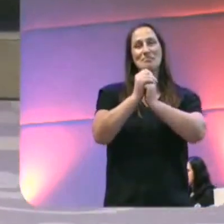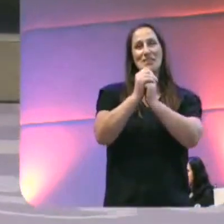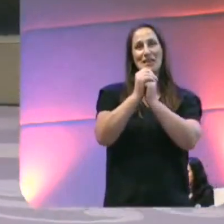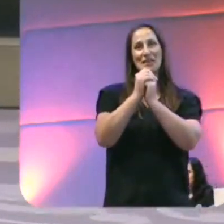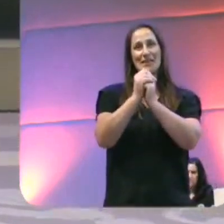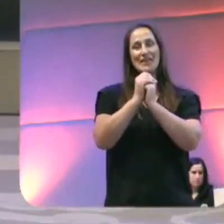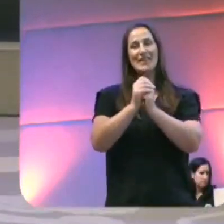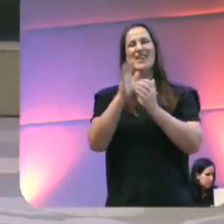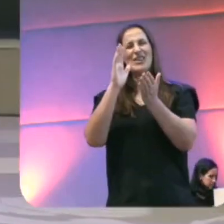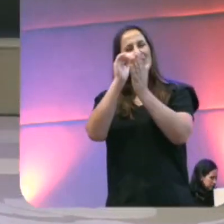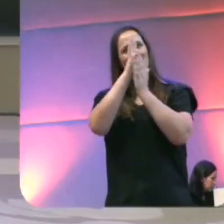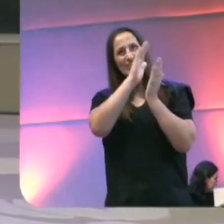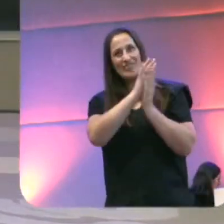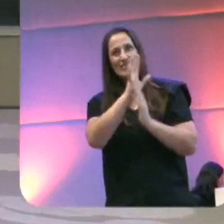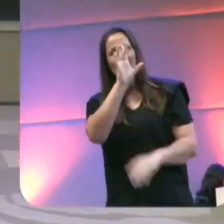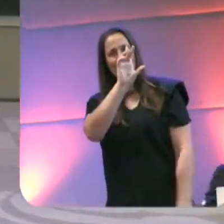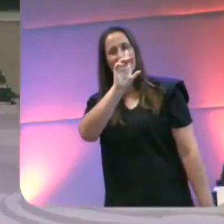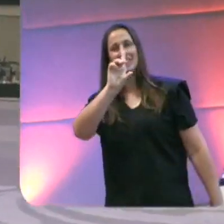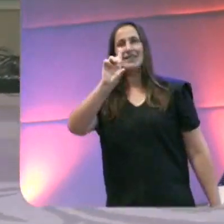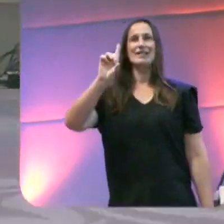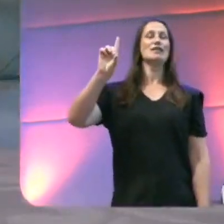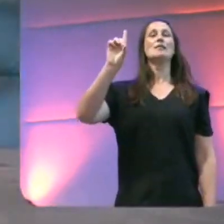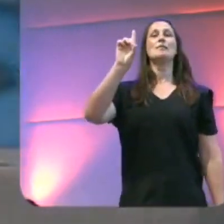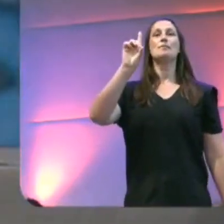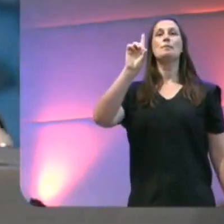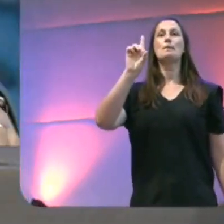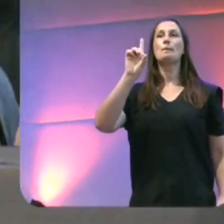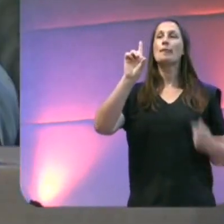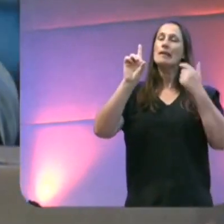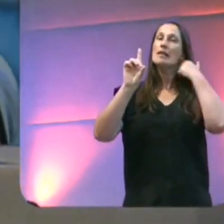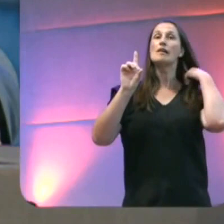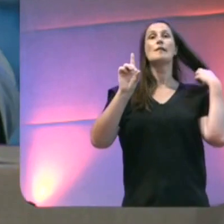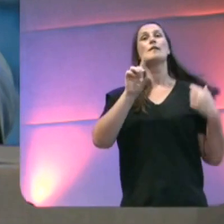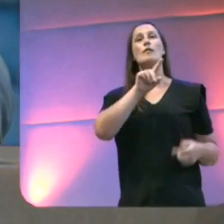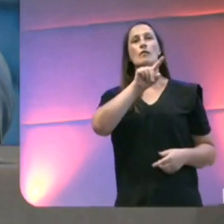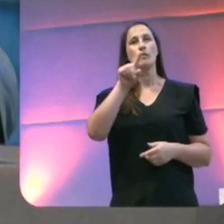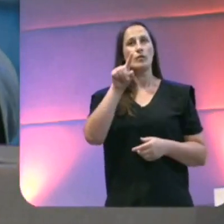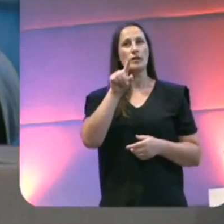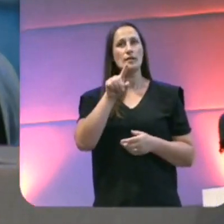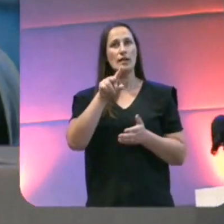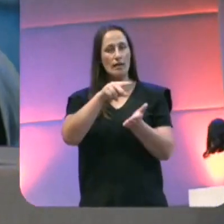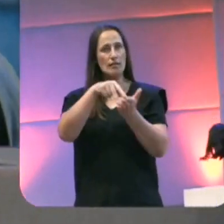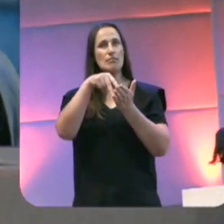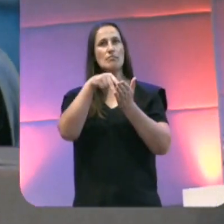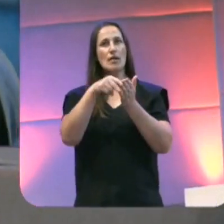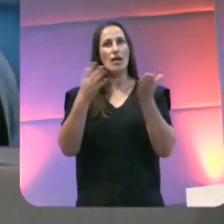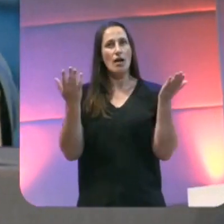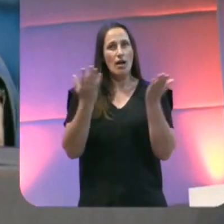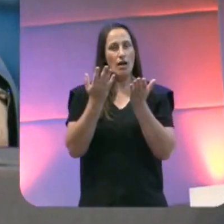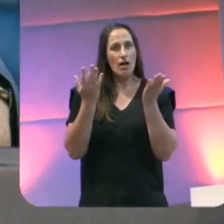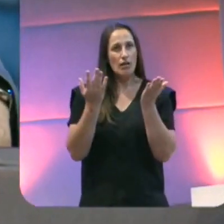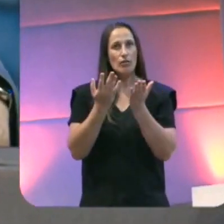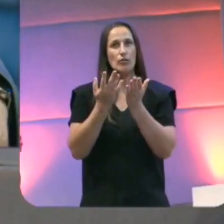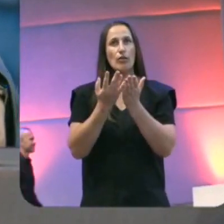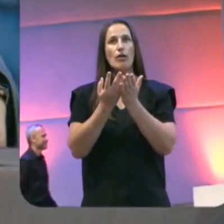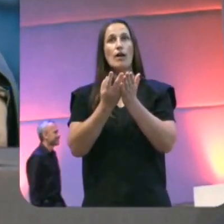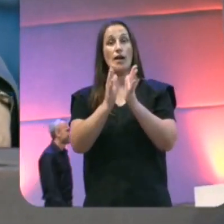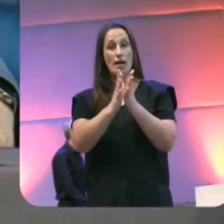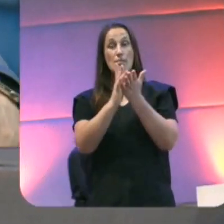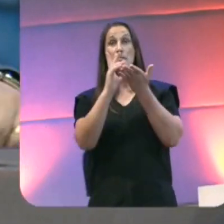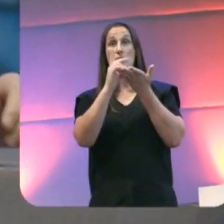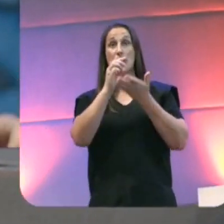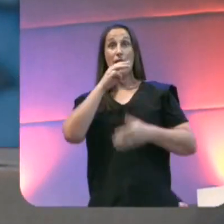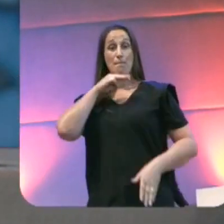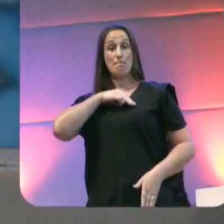Amém. Louvado seja o Senhor. Convido você ainda em pé a abrir sua Bíblia em Mateus capítulo 25. E